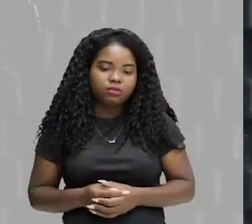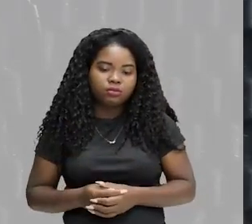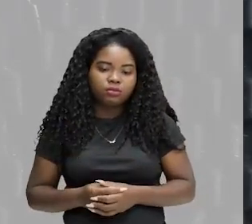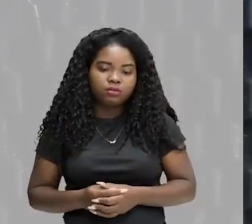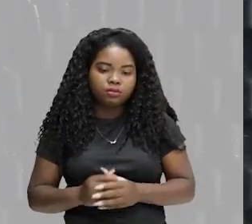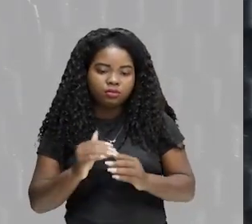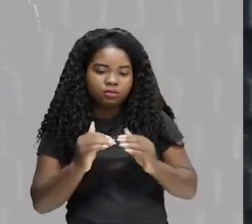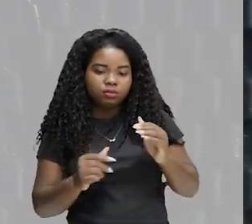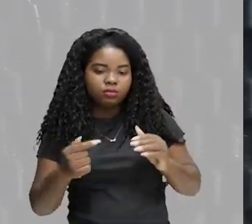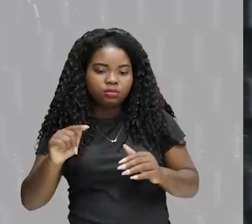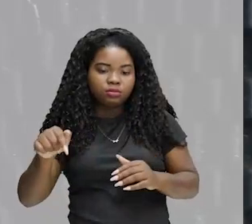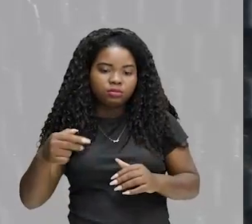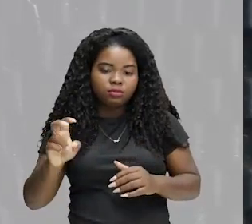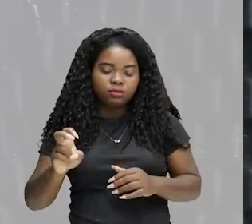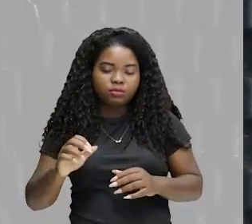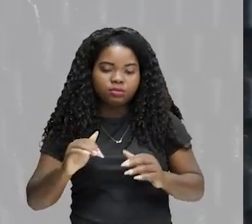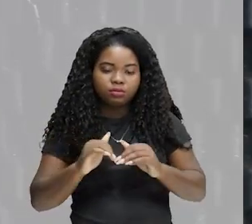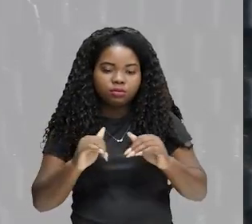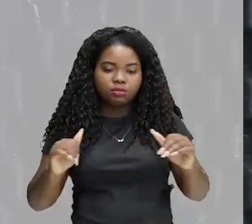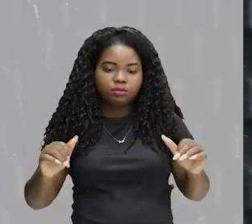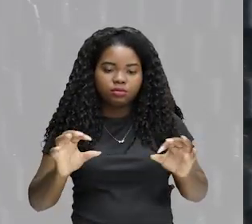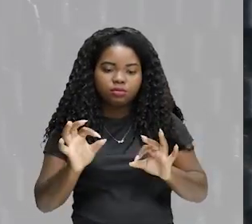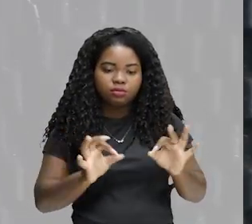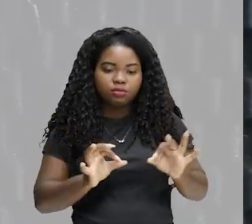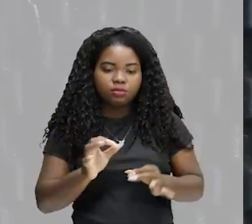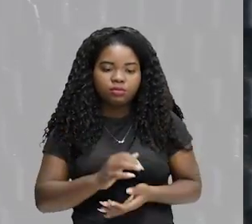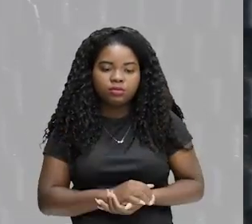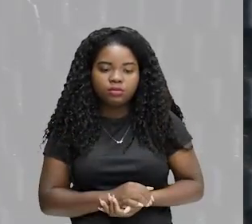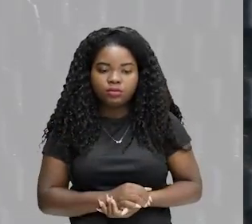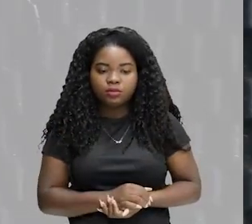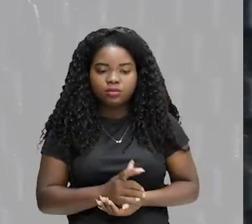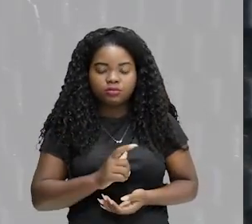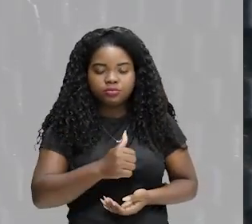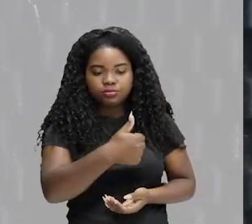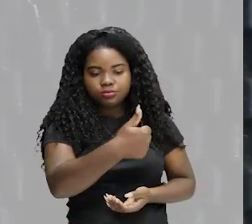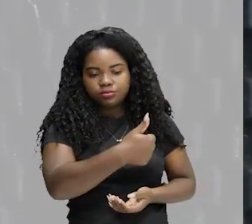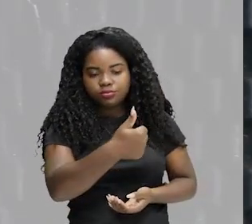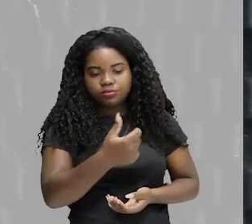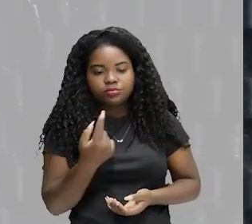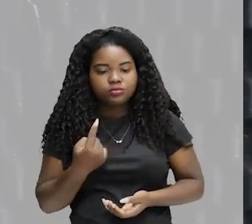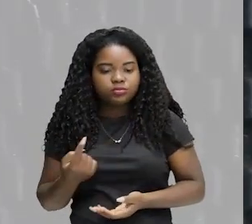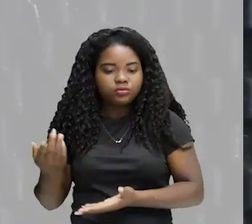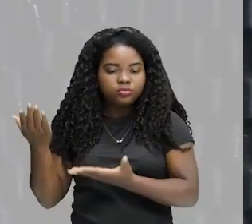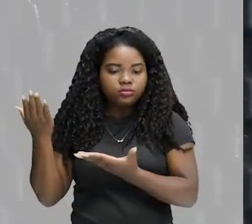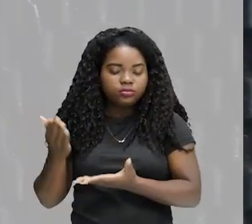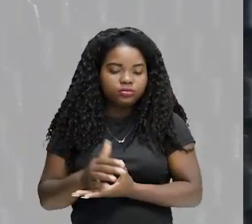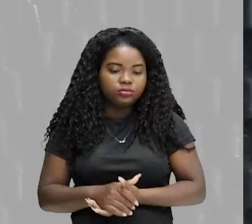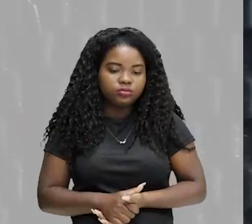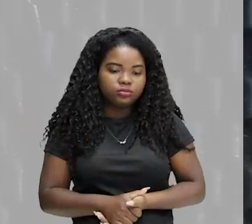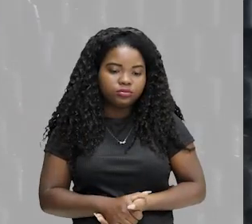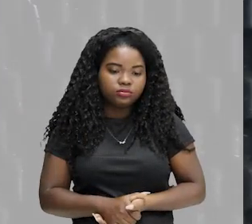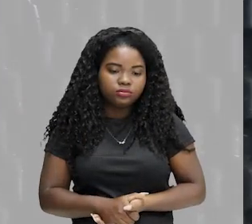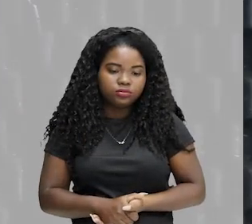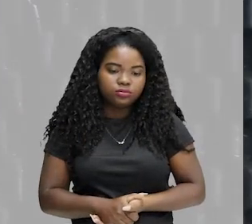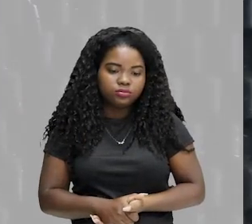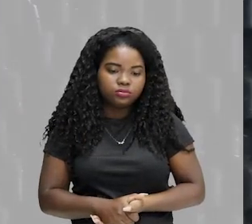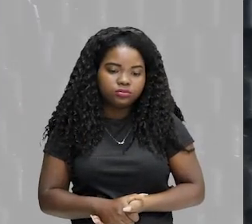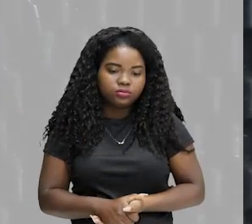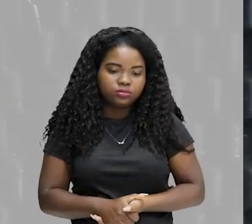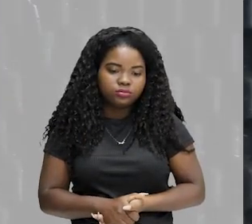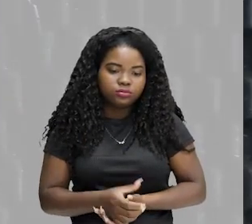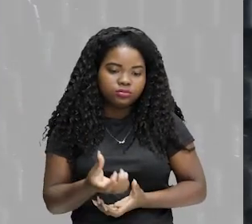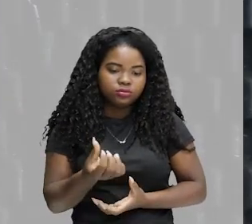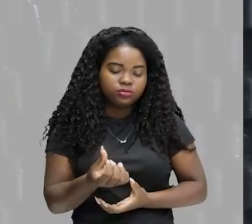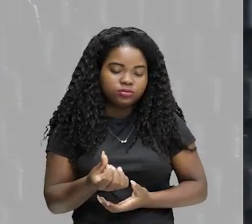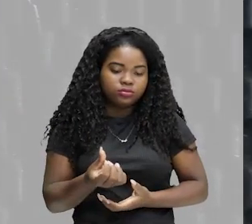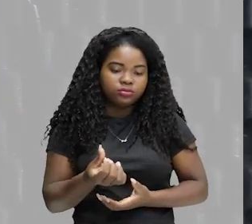Então, eu preciso, né, separar essas duas informações. Bom, a primeira, que eu acabei de mencionar para você, 6 menor que log